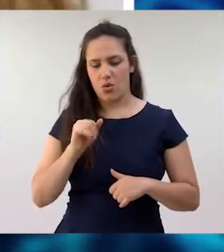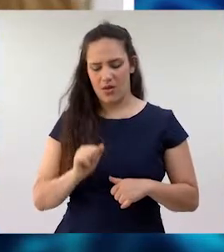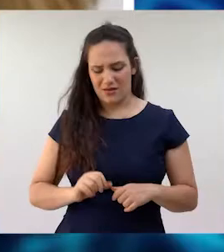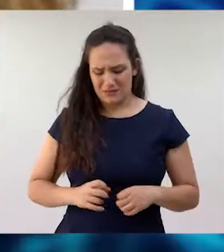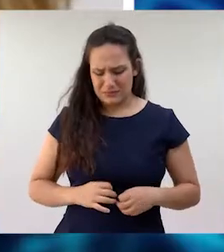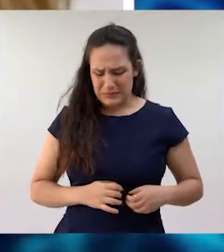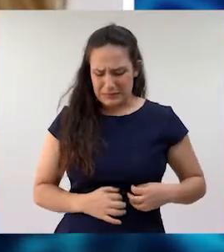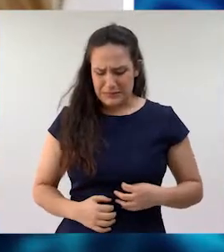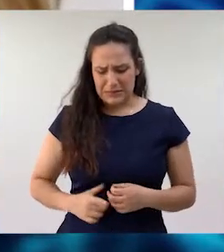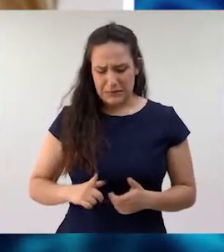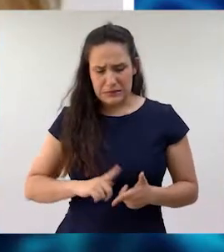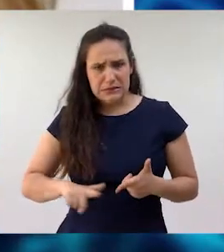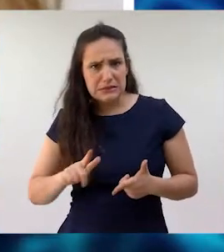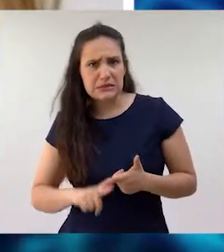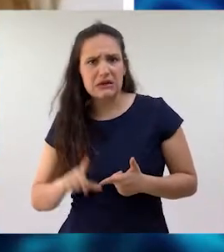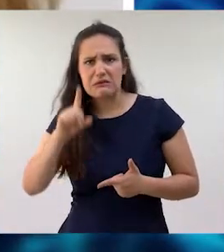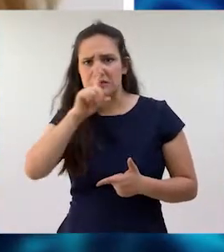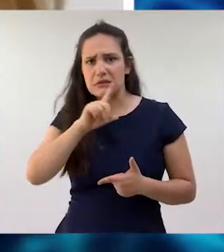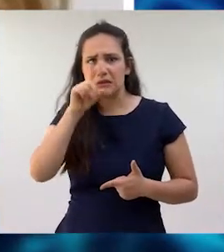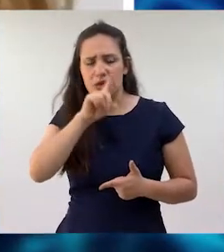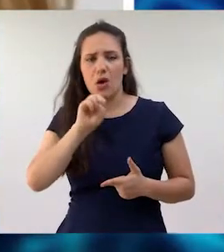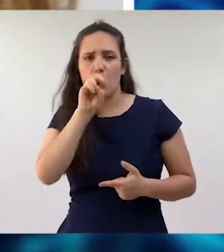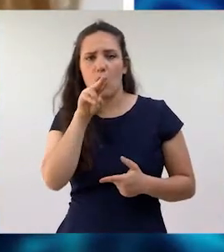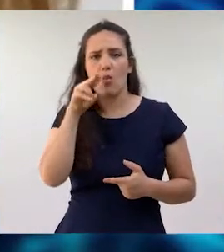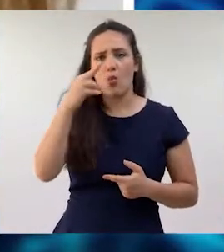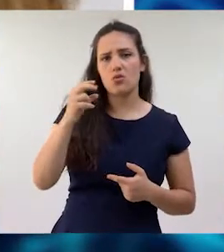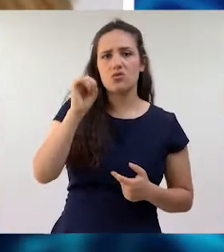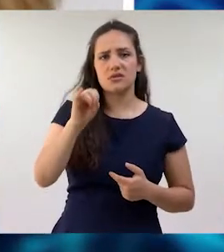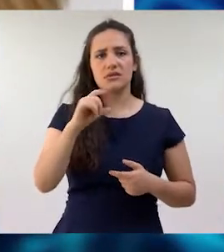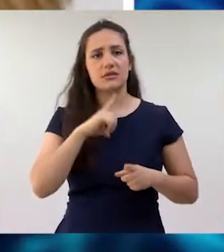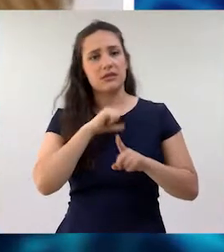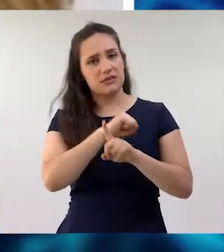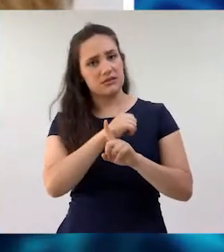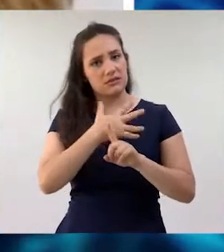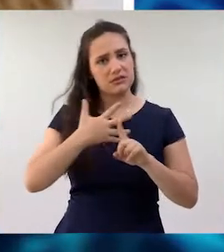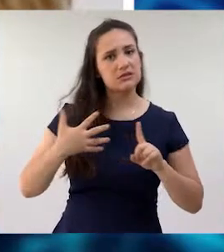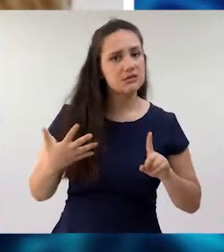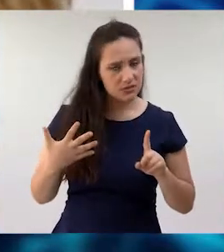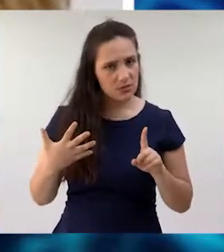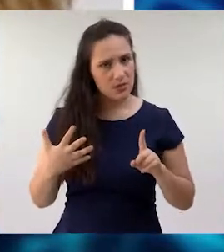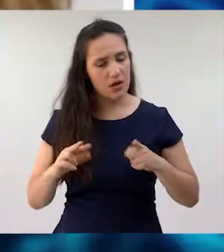o protocolo é individualizado. Ou se tem síndromes